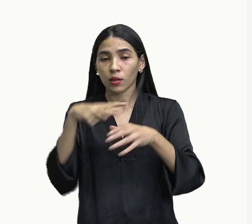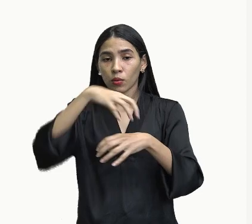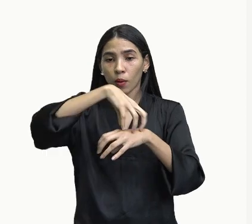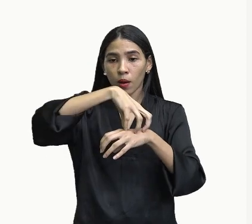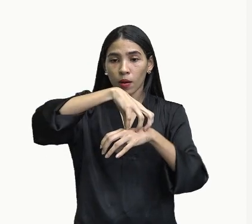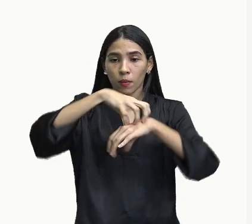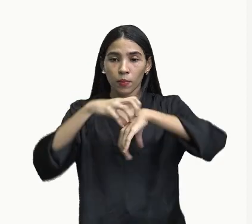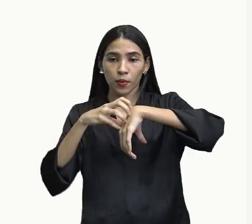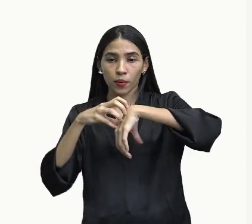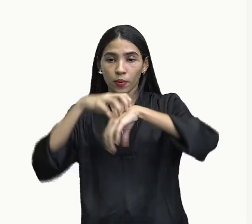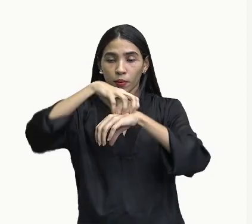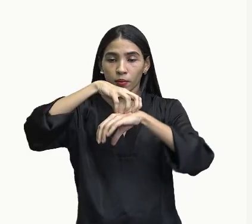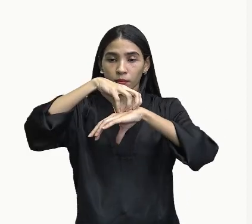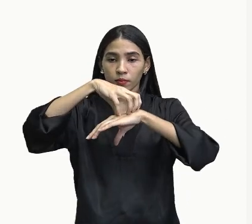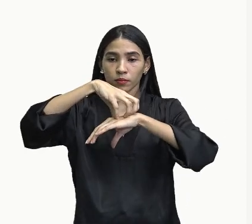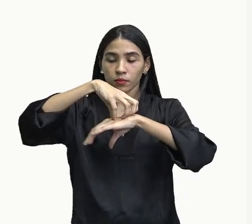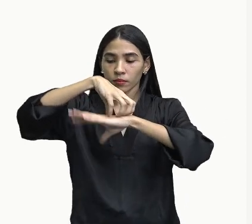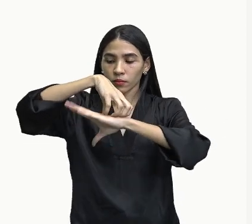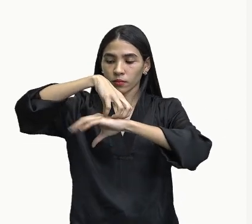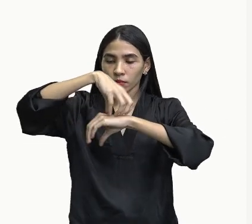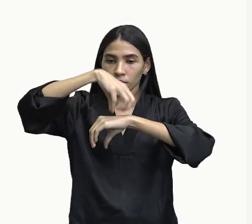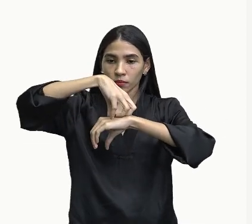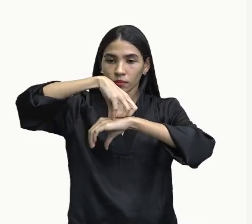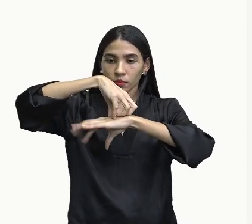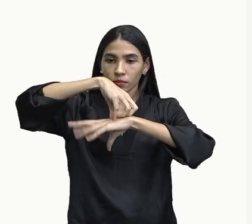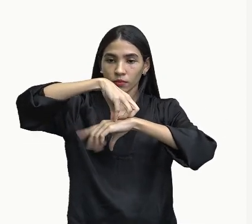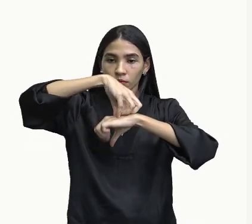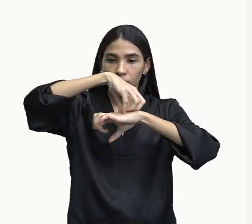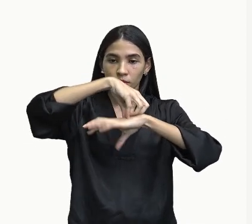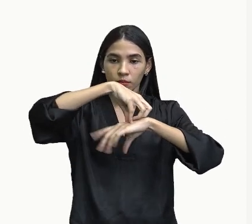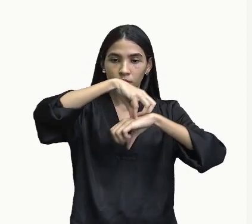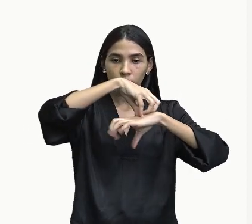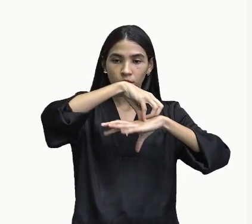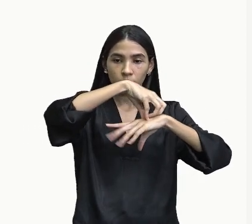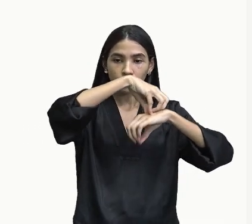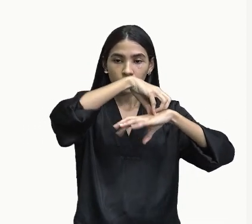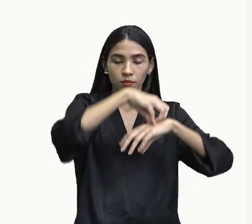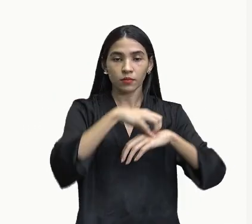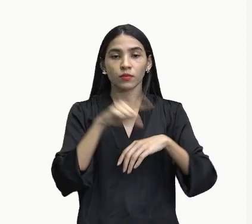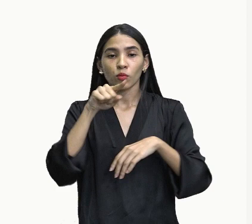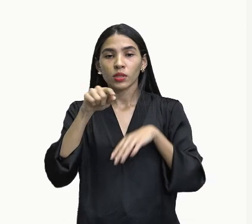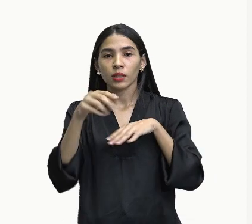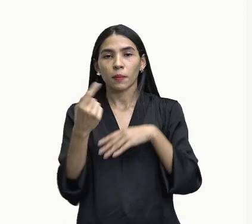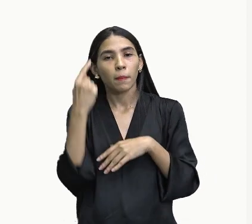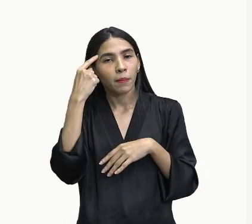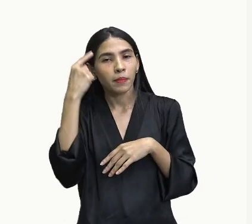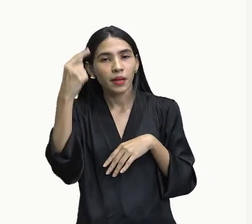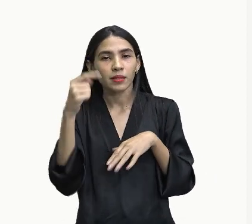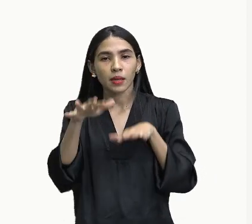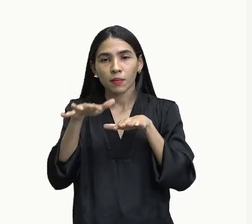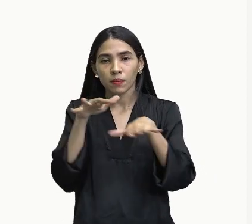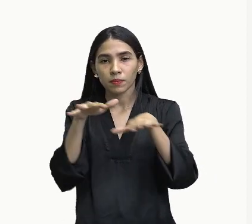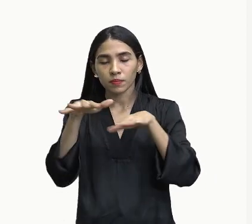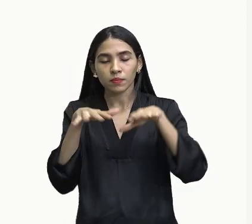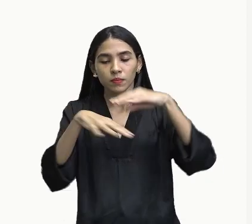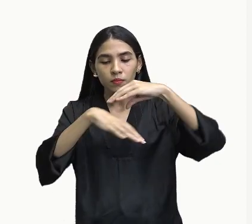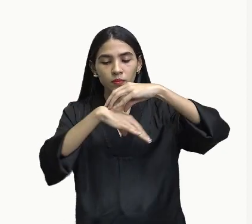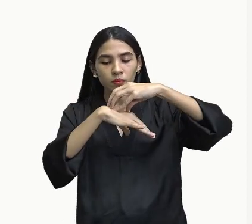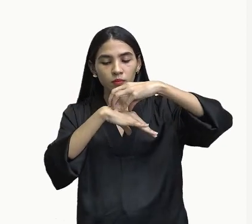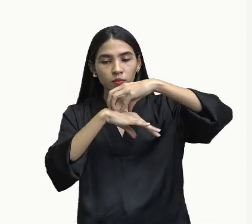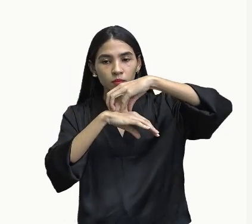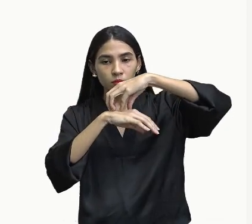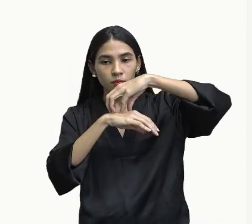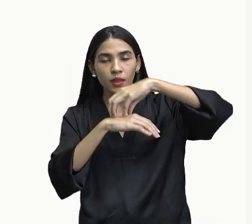corpo, além de serem capazes de se locomover. Imaginem esse movimento de contração e expansão,